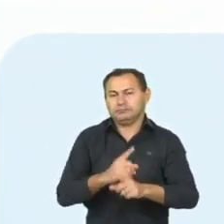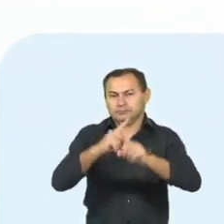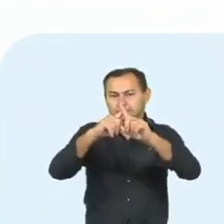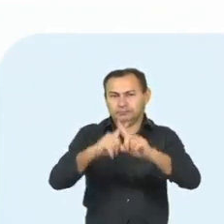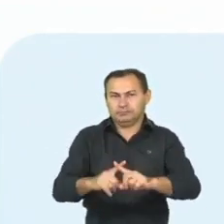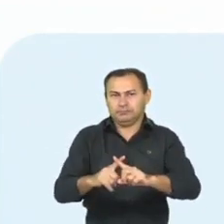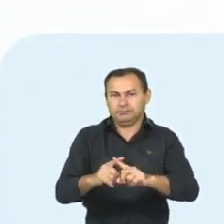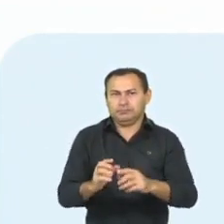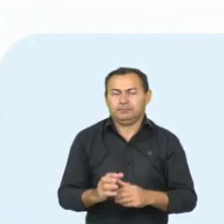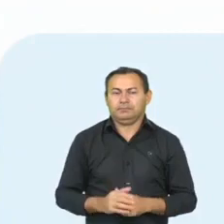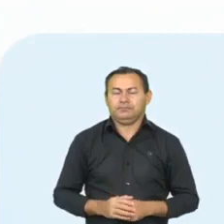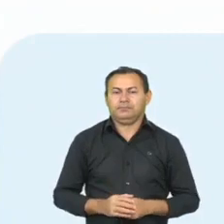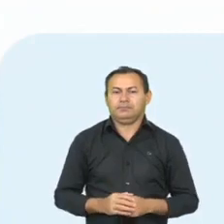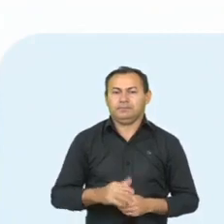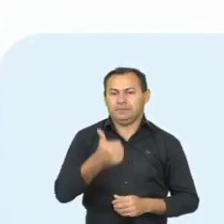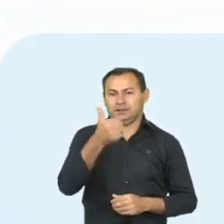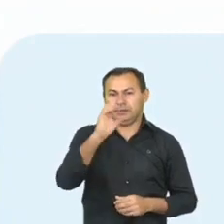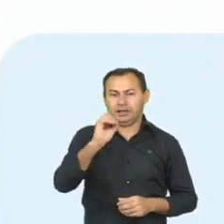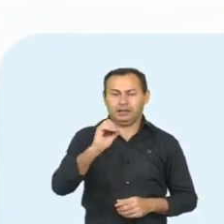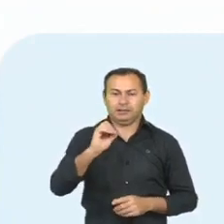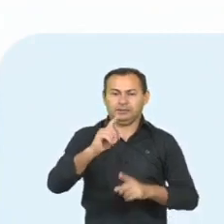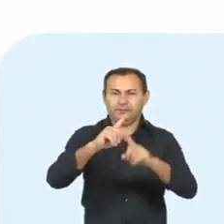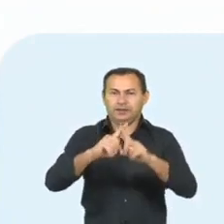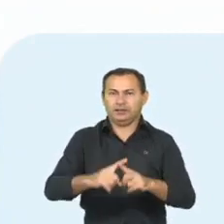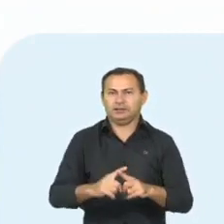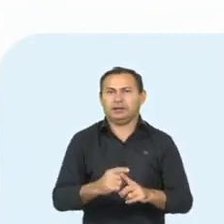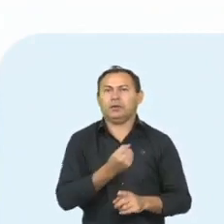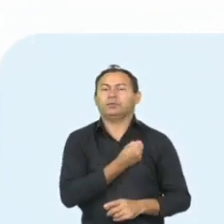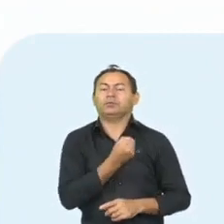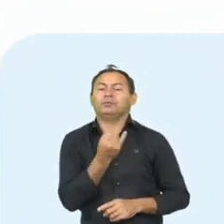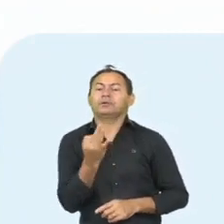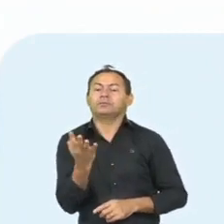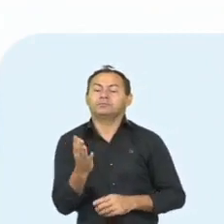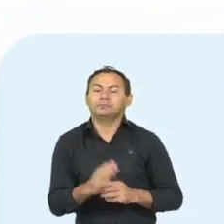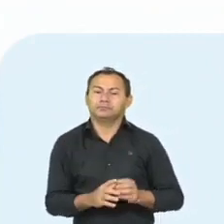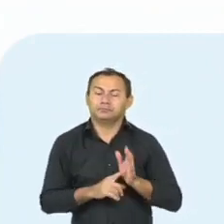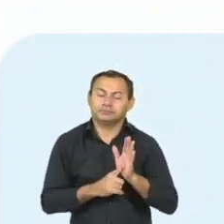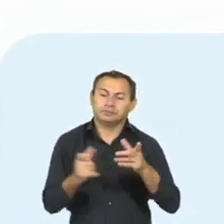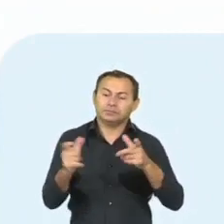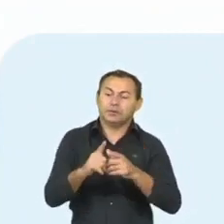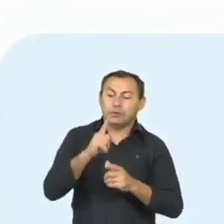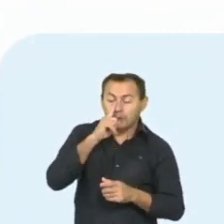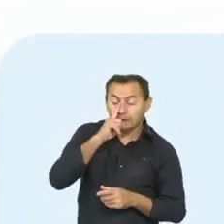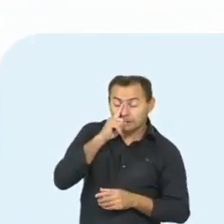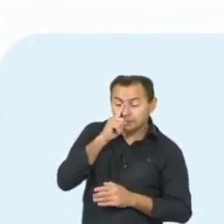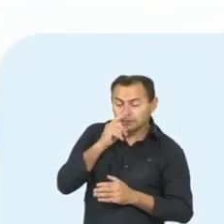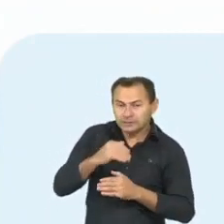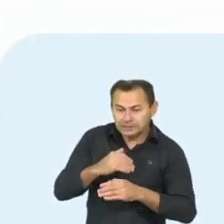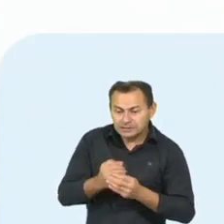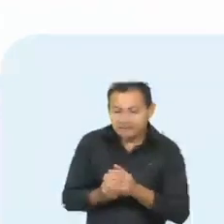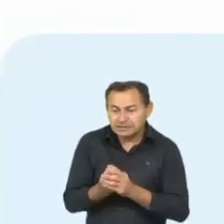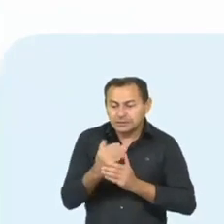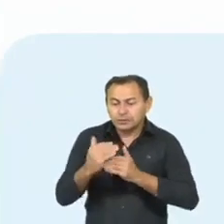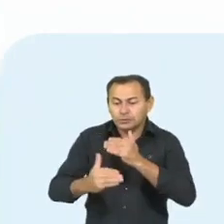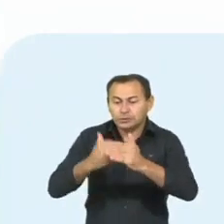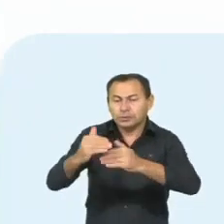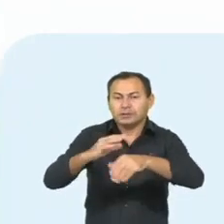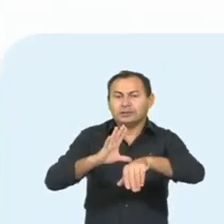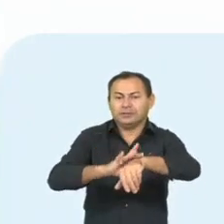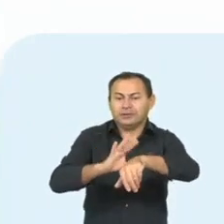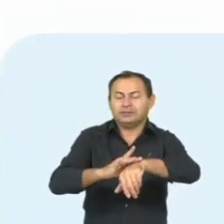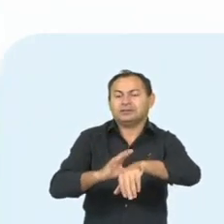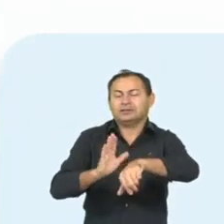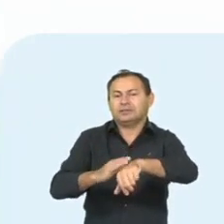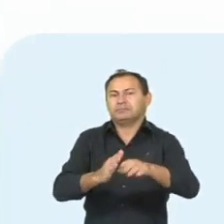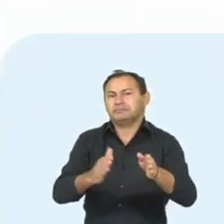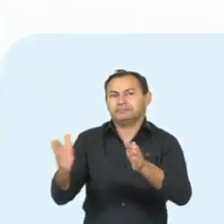multiplicado por 10 elevado a algum número, estima o risco de um indivíduo desenvolver a doença durante um período